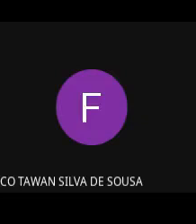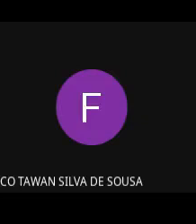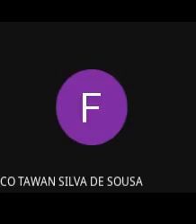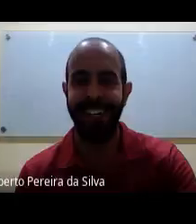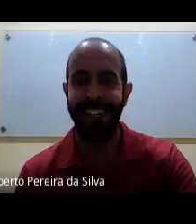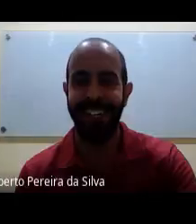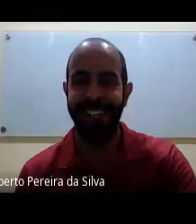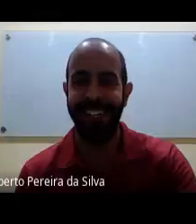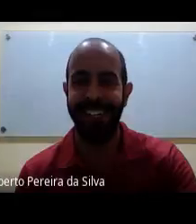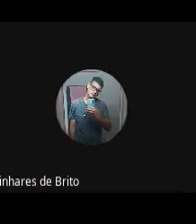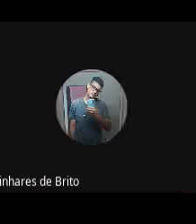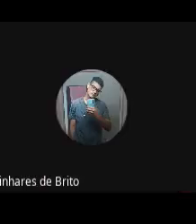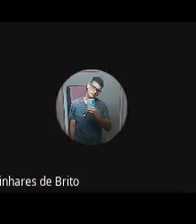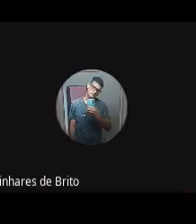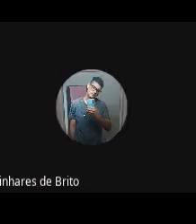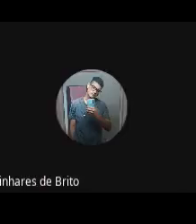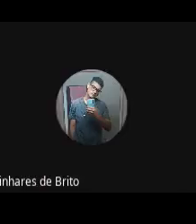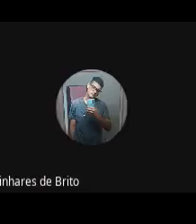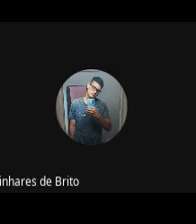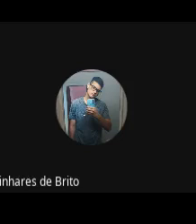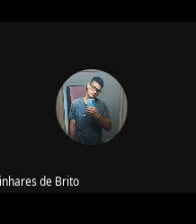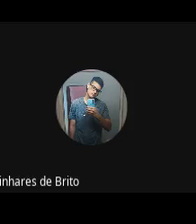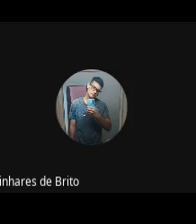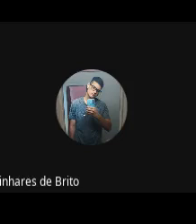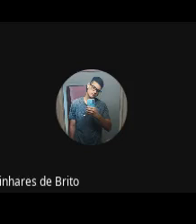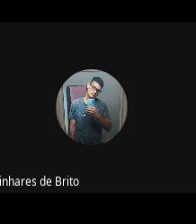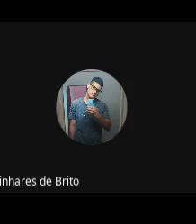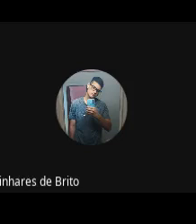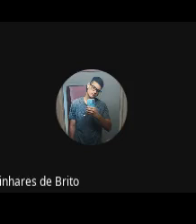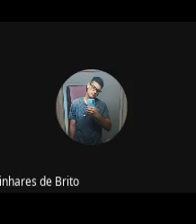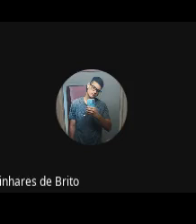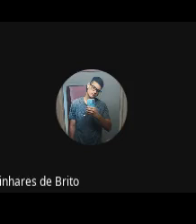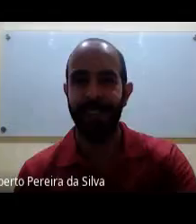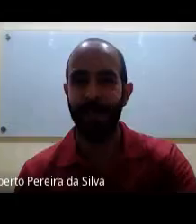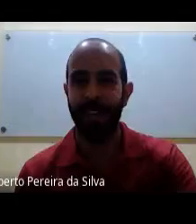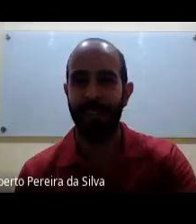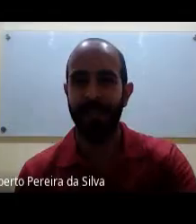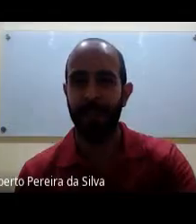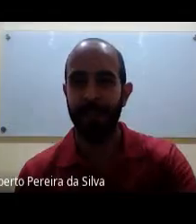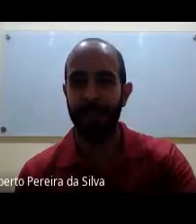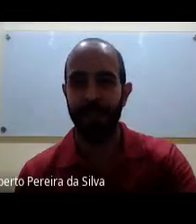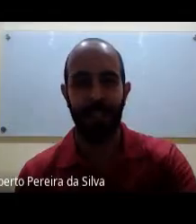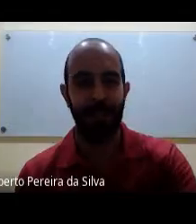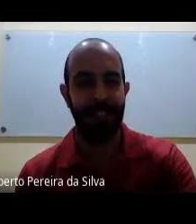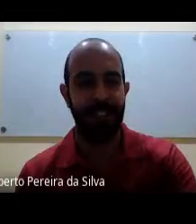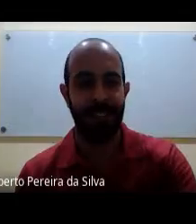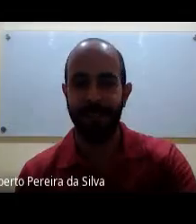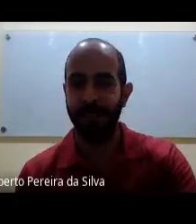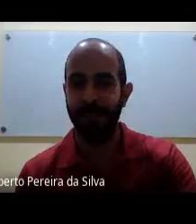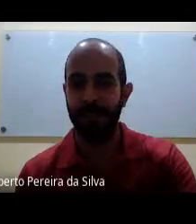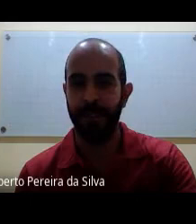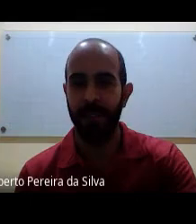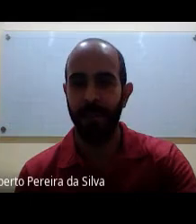Infelizmente não, né? Tem não, que é isso. Que é só estudo, só estudo. Então, bora lá. Voltar para nossa aula